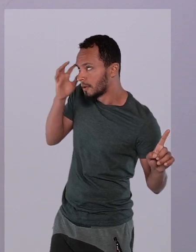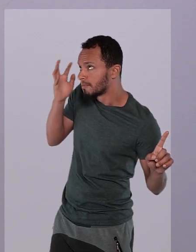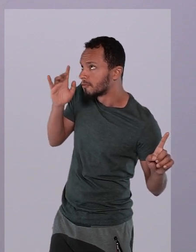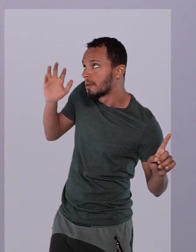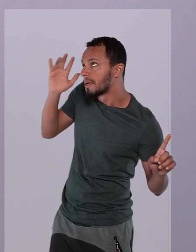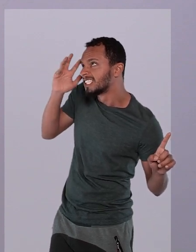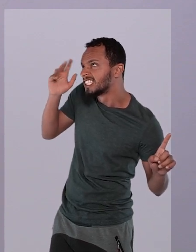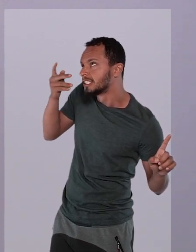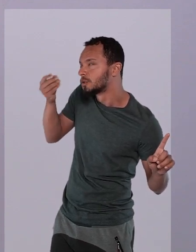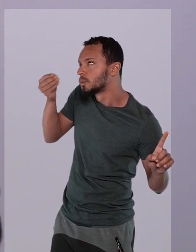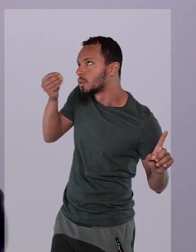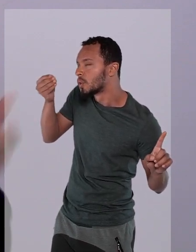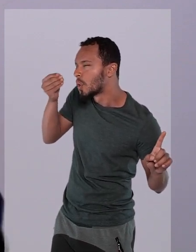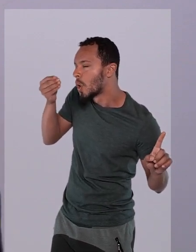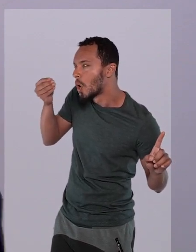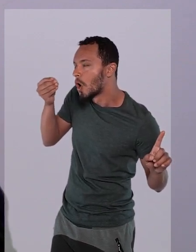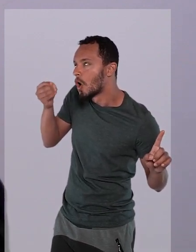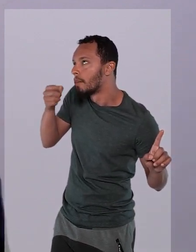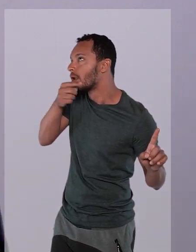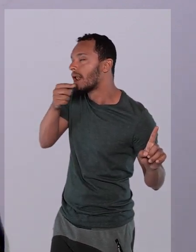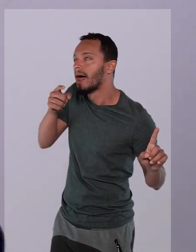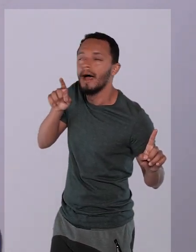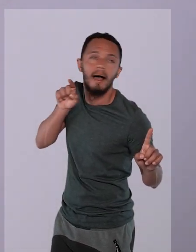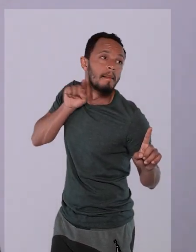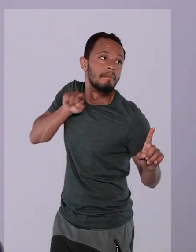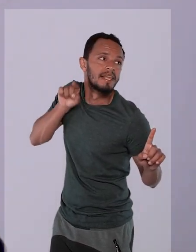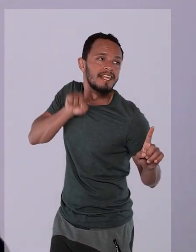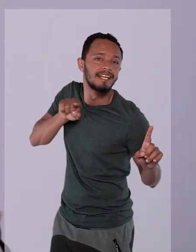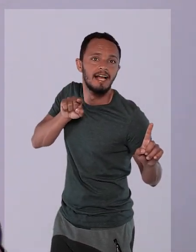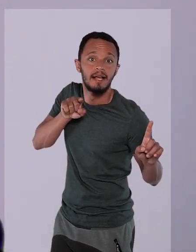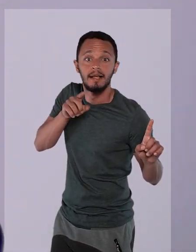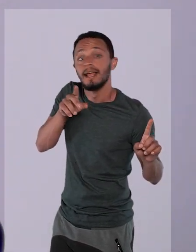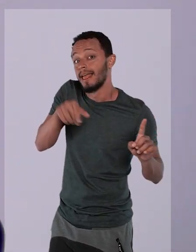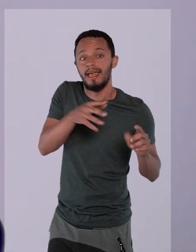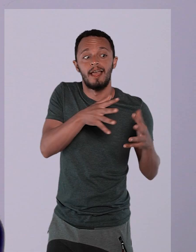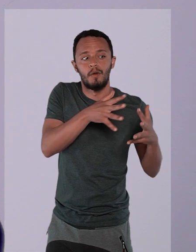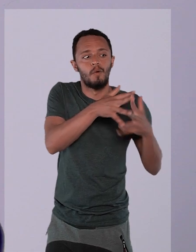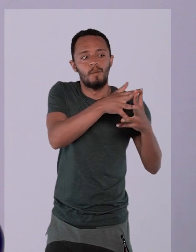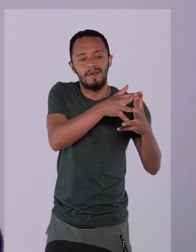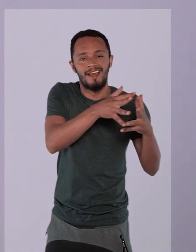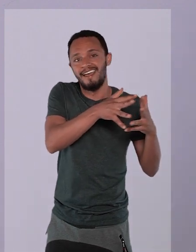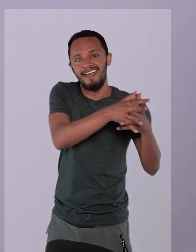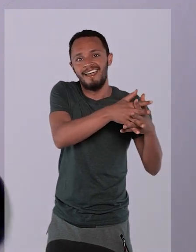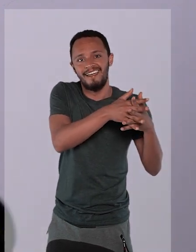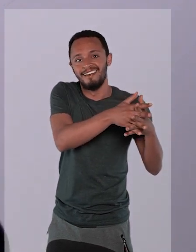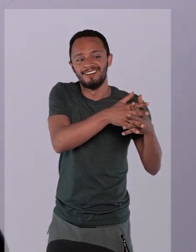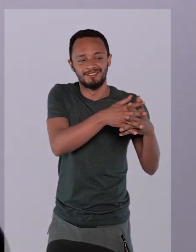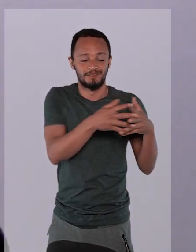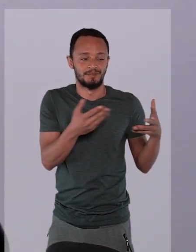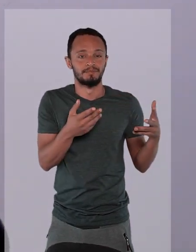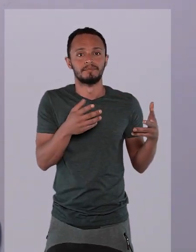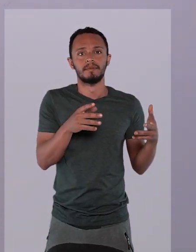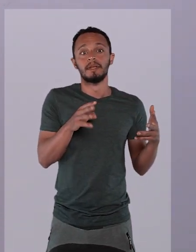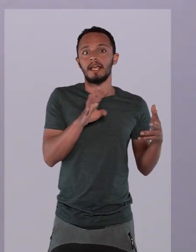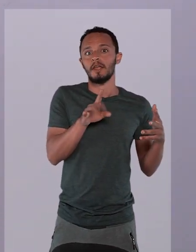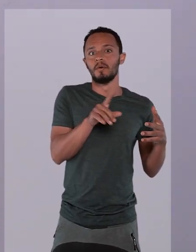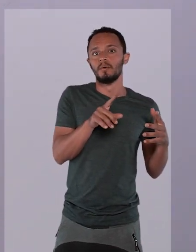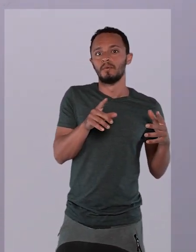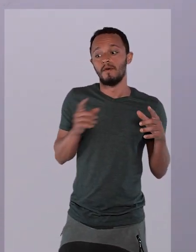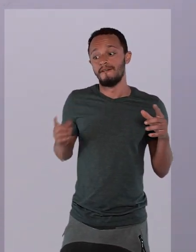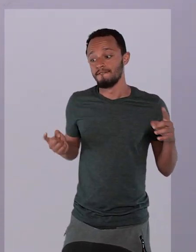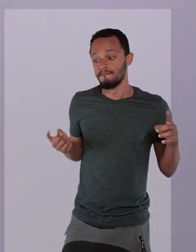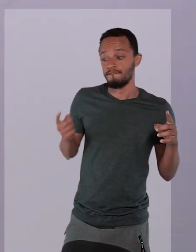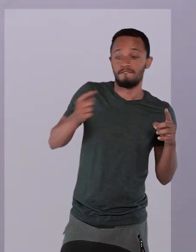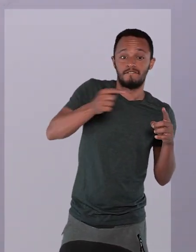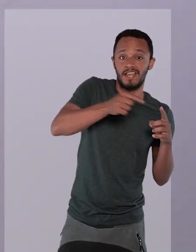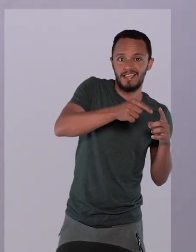né? E assim, amanhã eu combinei, só para dar um exemplo, né, Afonso, assim, antes de ir embora para o aeroporto, eu ainda vou dar uma